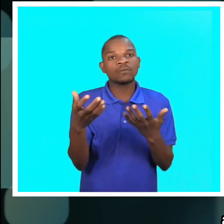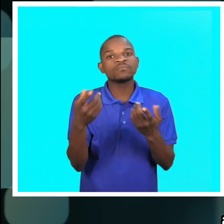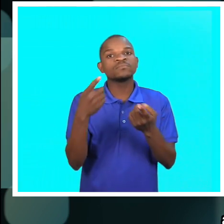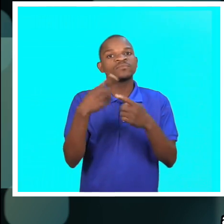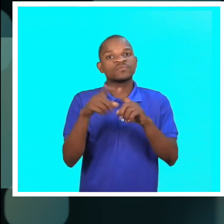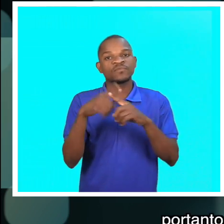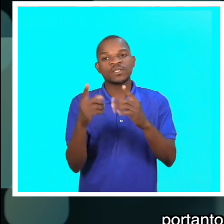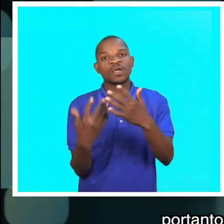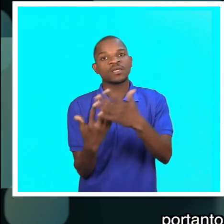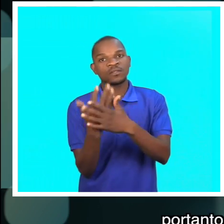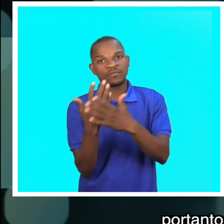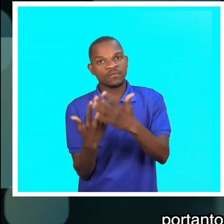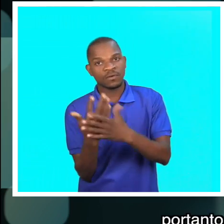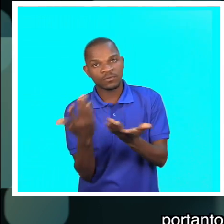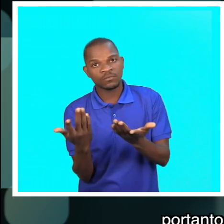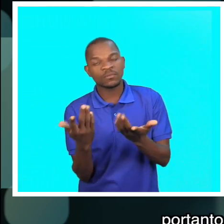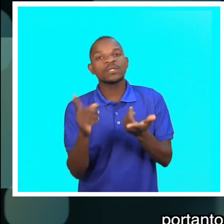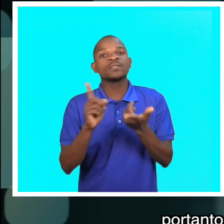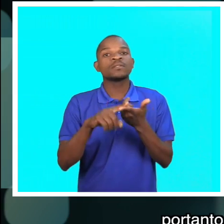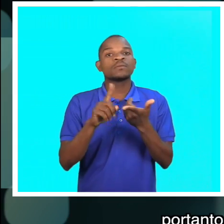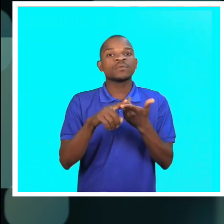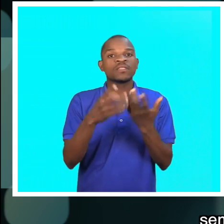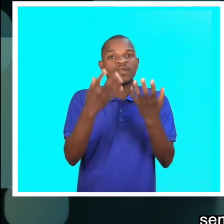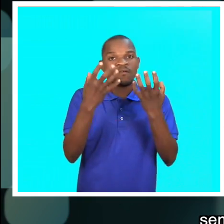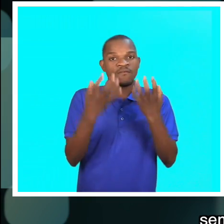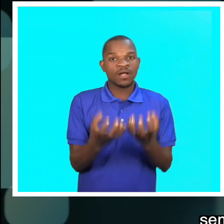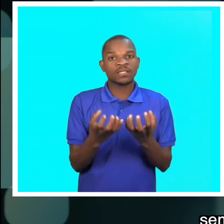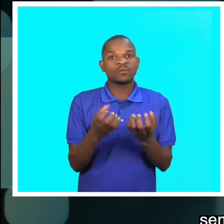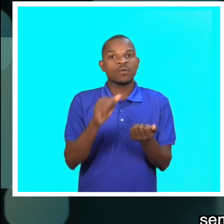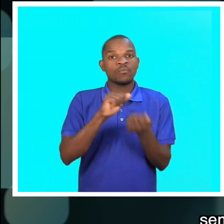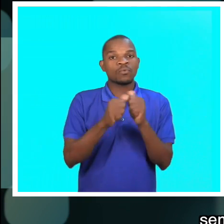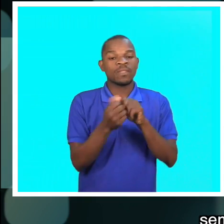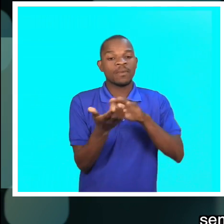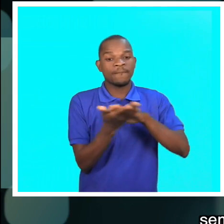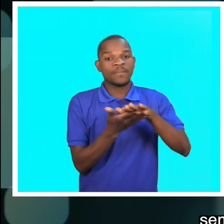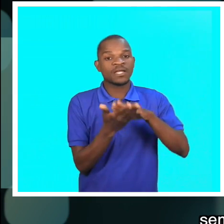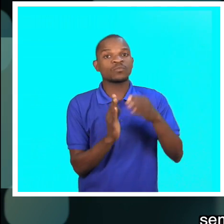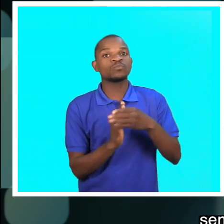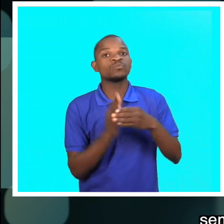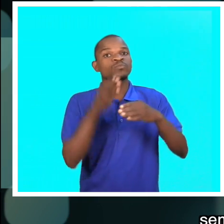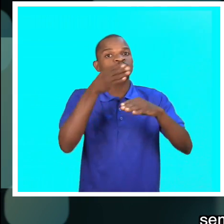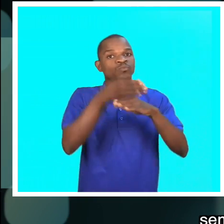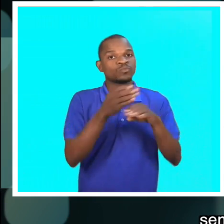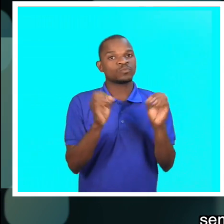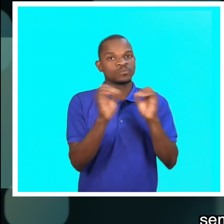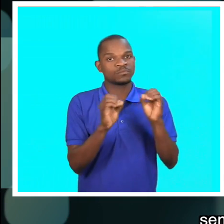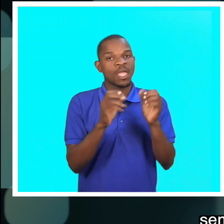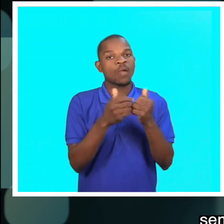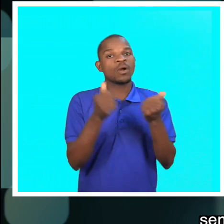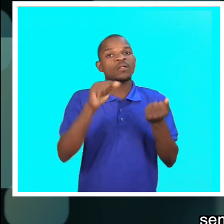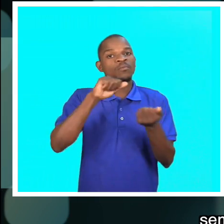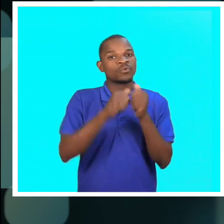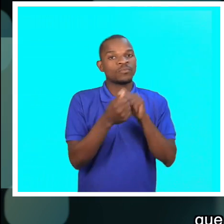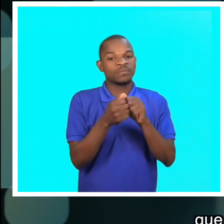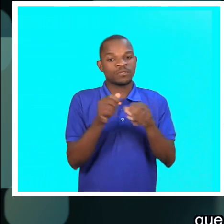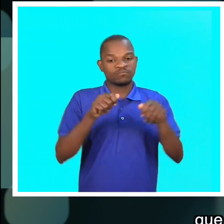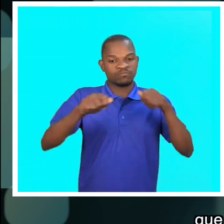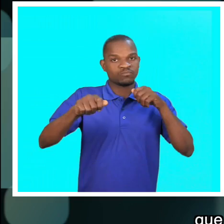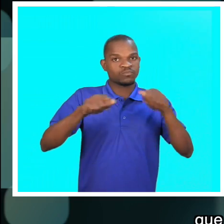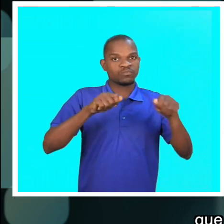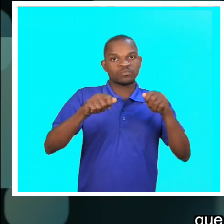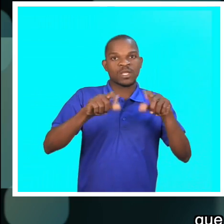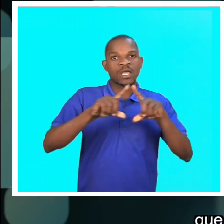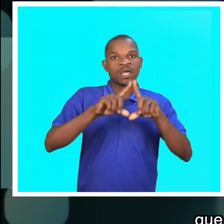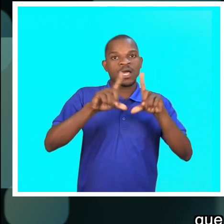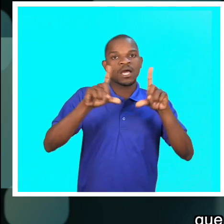de um animal, tanto uma determinada espécie de flora ou de fauna, sem ter o problema mais básico resolvido, que é o problema